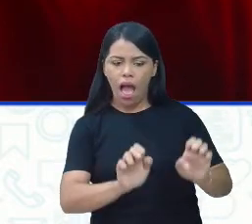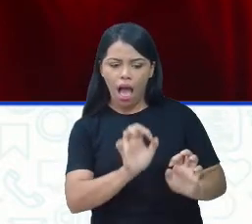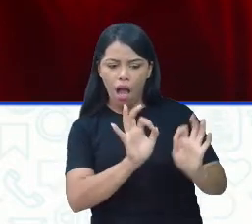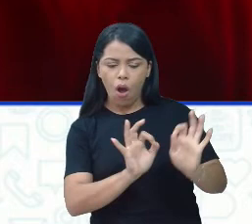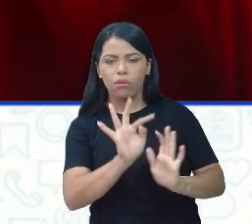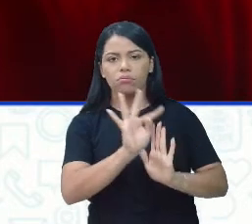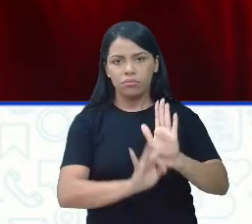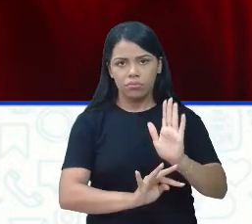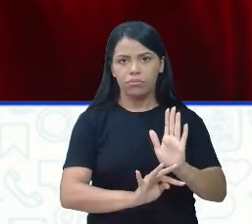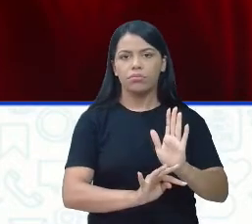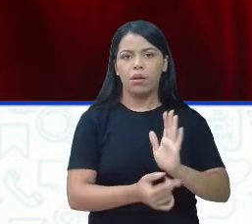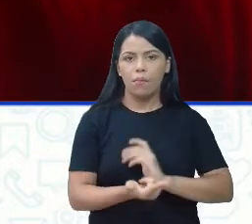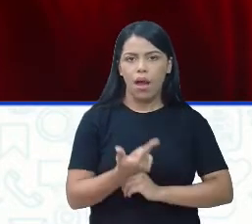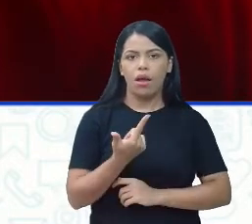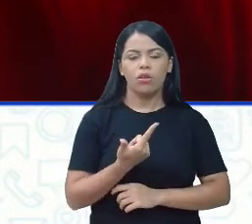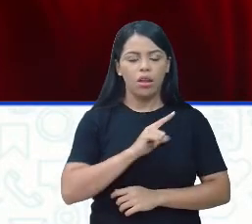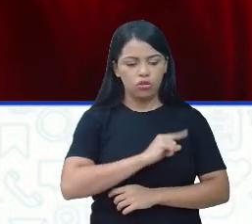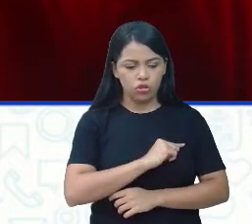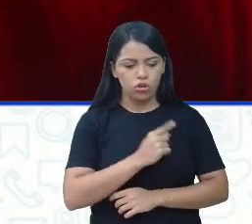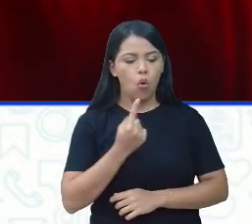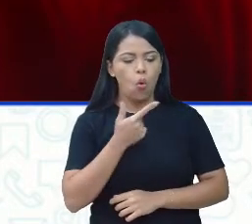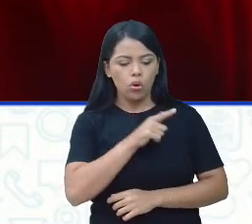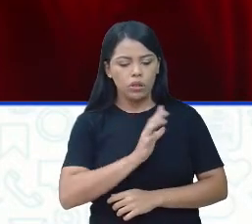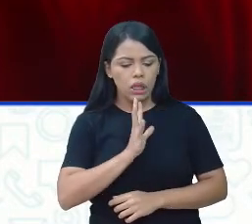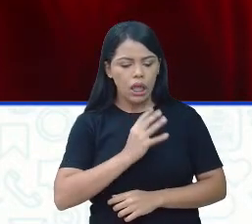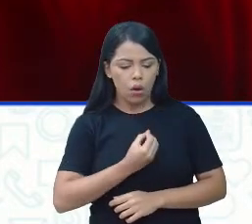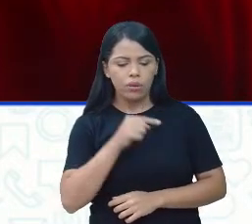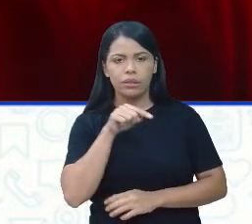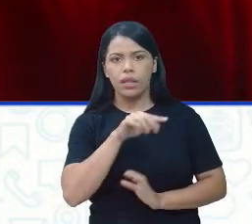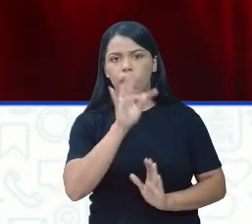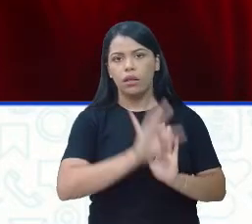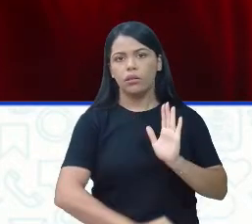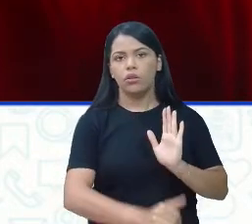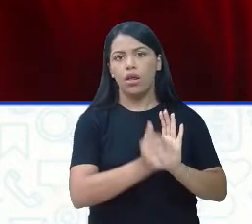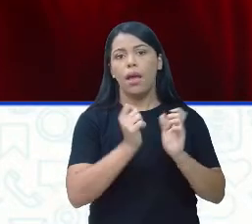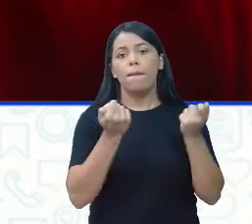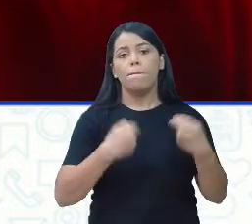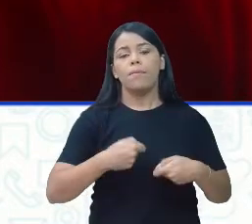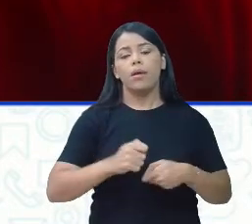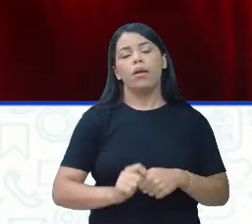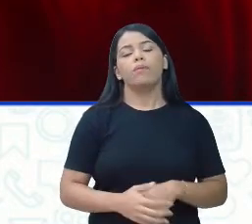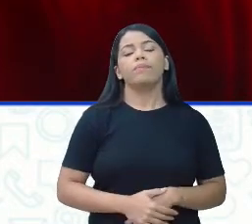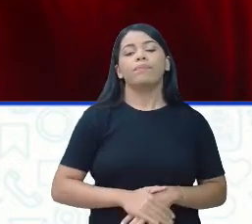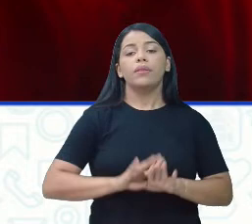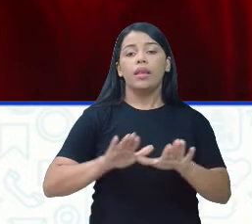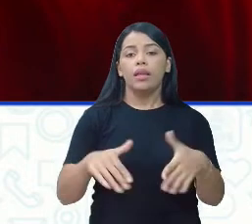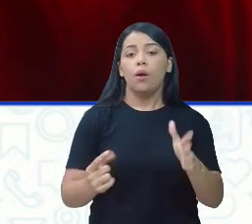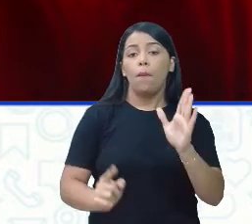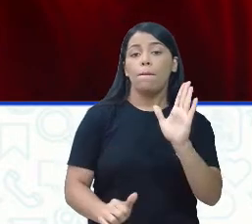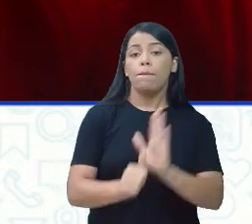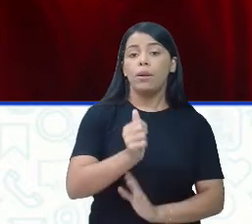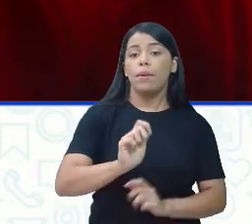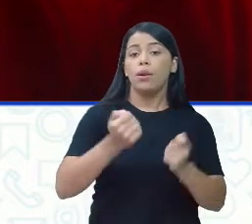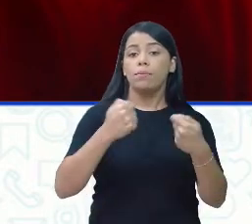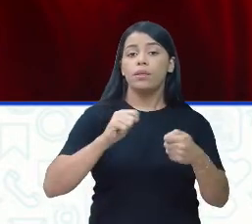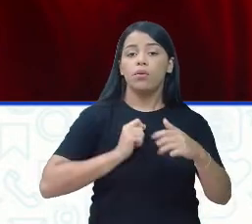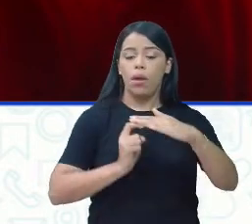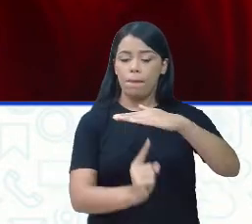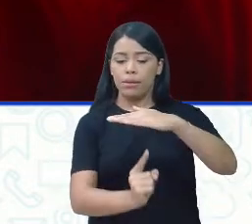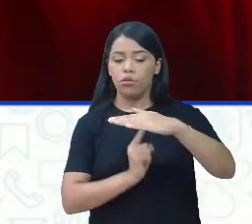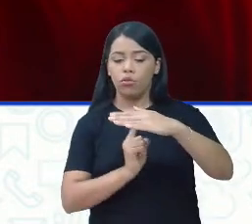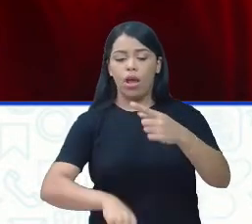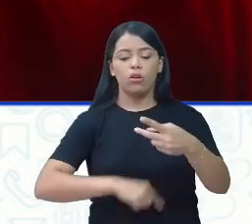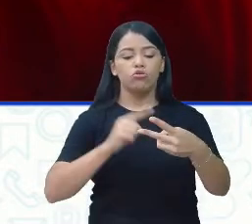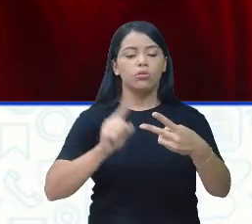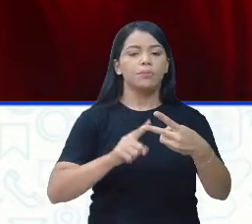estrutura, né? Para ele ser reconhecido como um texto narrativo. Primeiro, ele precisa ter personagens, tá certo? Depois ele precisa ter um enredo,